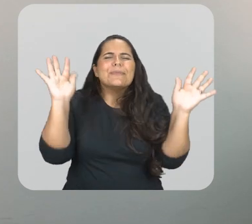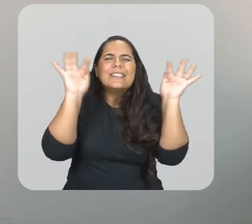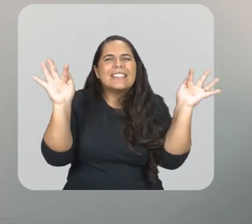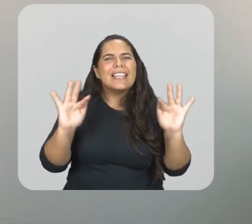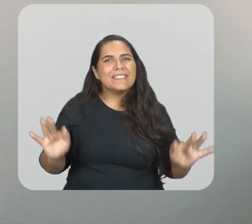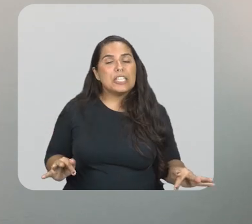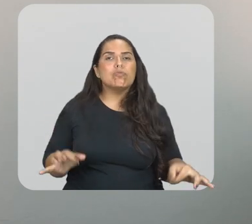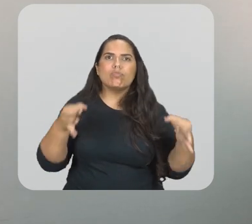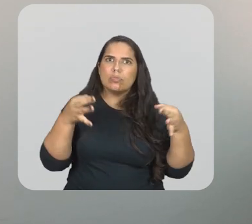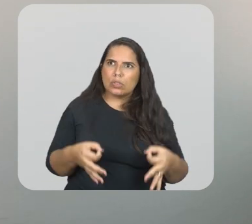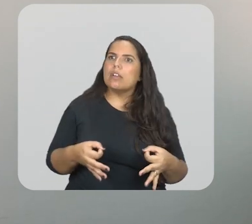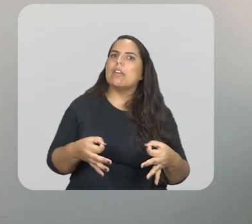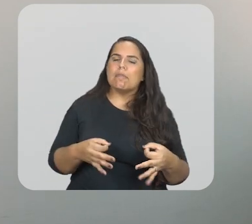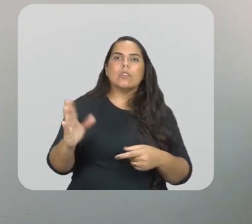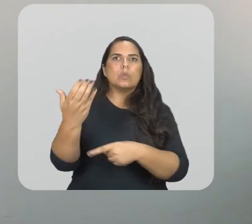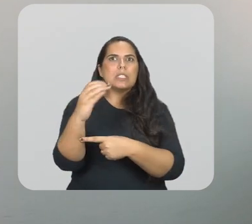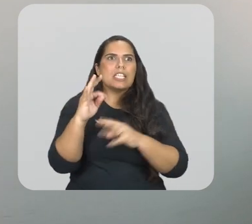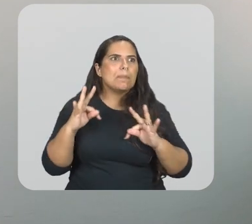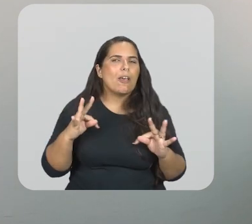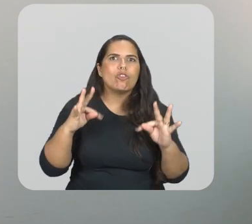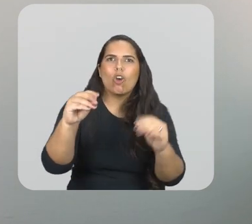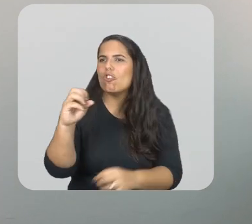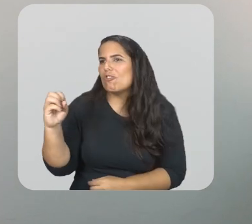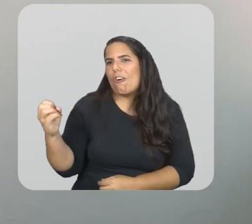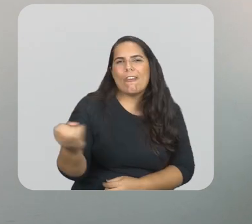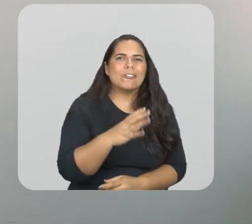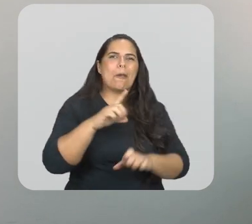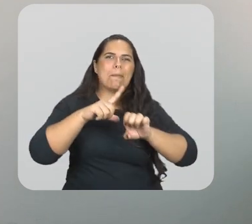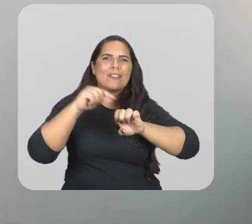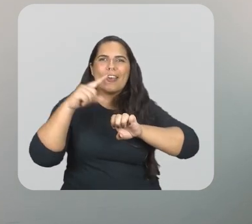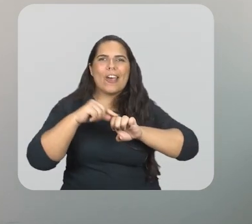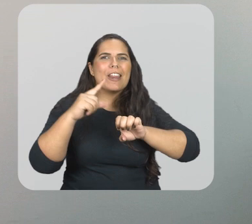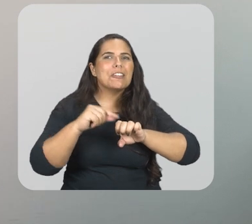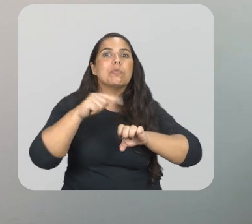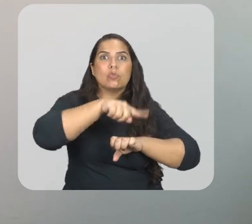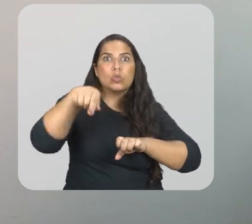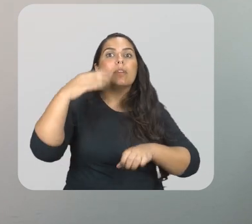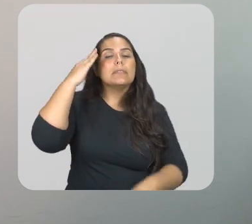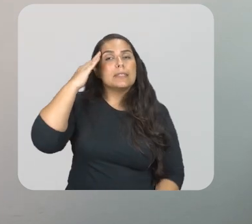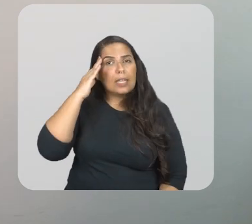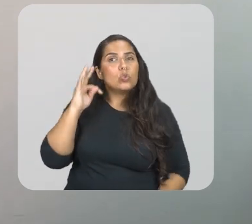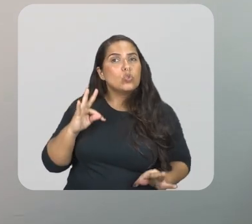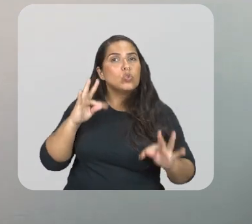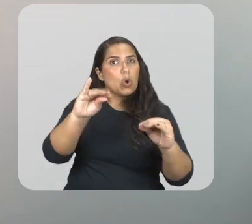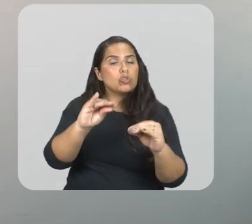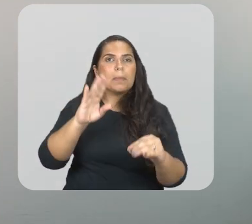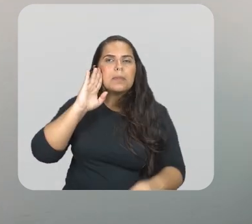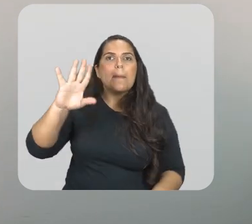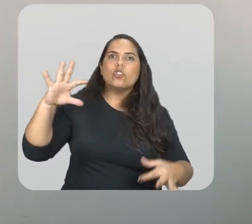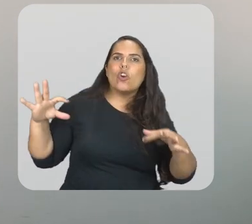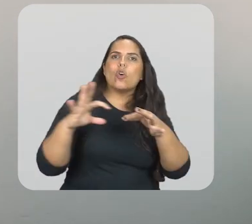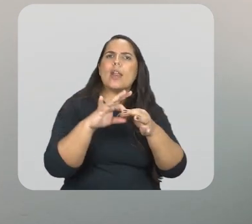muito feliz. E de fato, a ciência é para todo mundo, a inovação, o empreendedorismo é para que todos entendam, e principalmente para que a